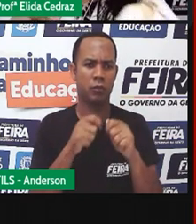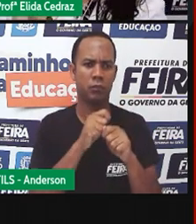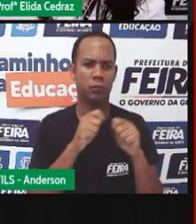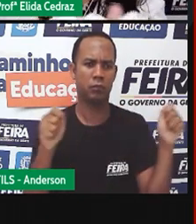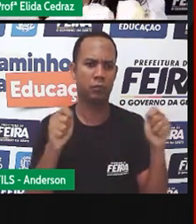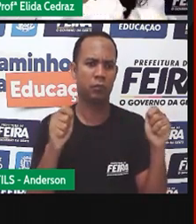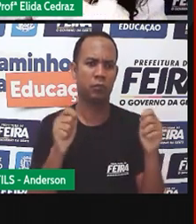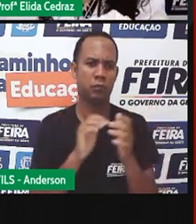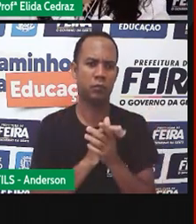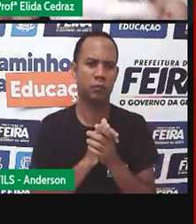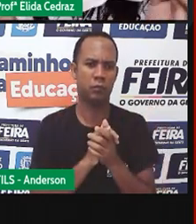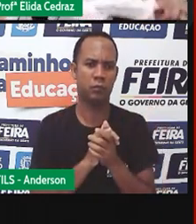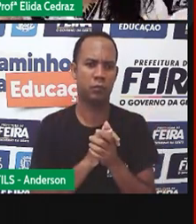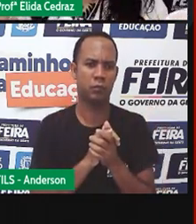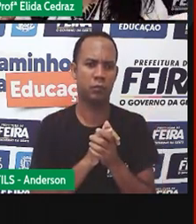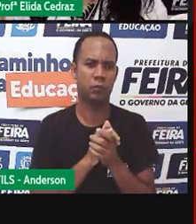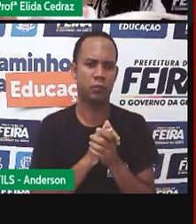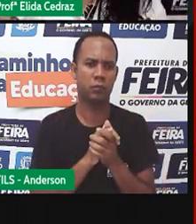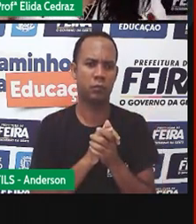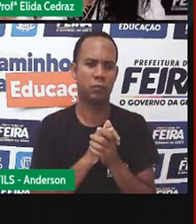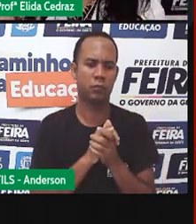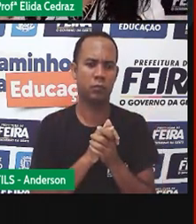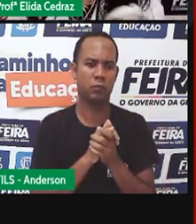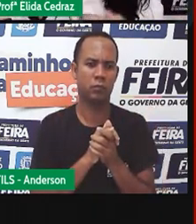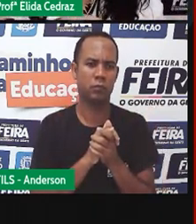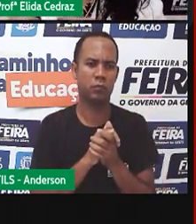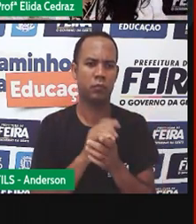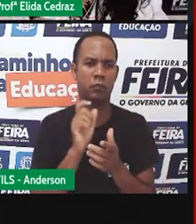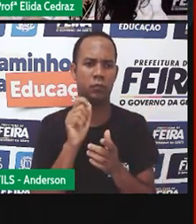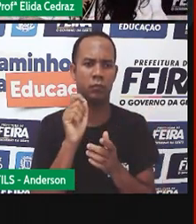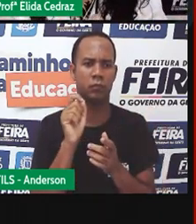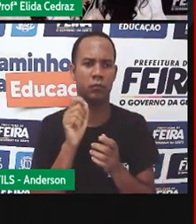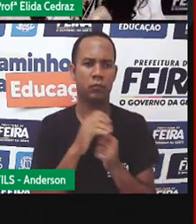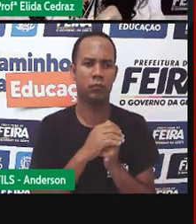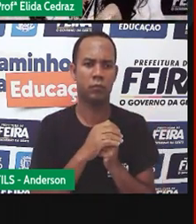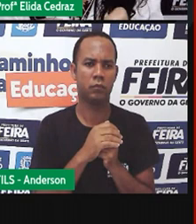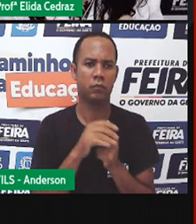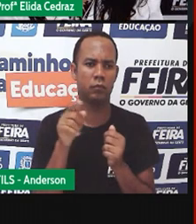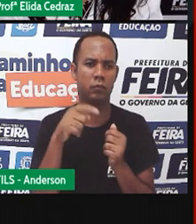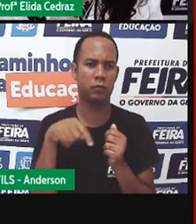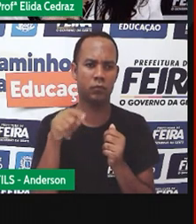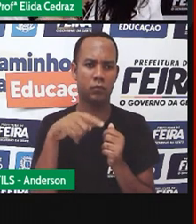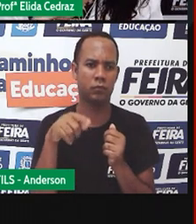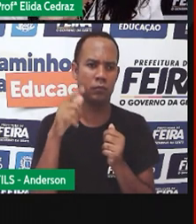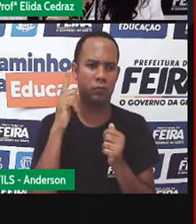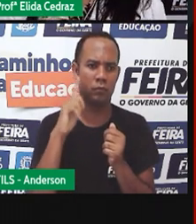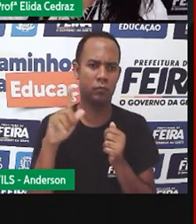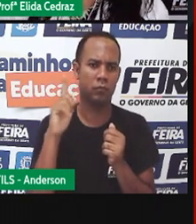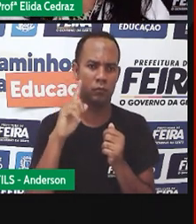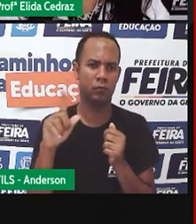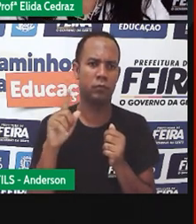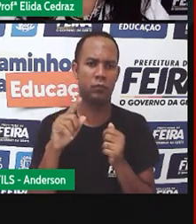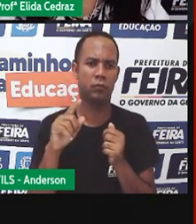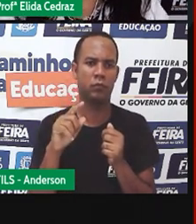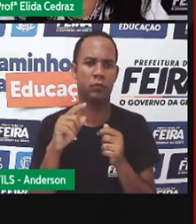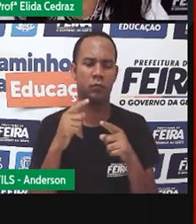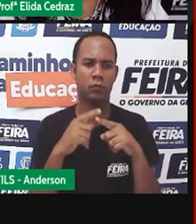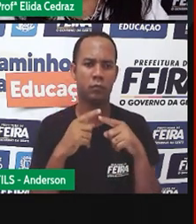a toalha, olha só. Isso aqui a gente consegue fazer por causa